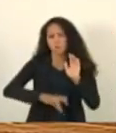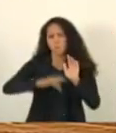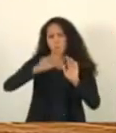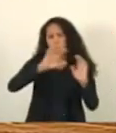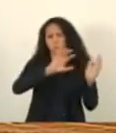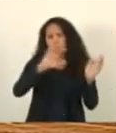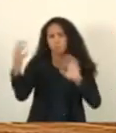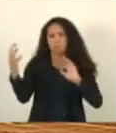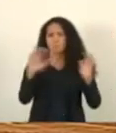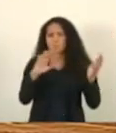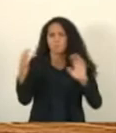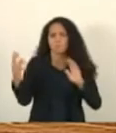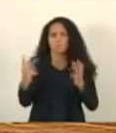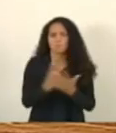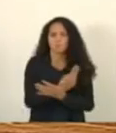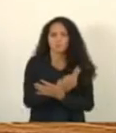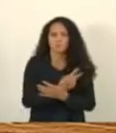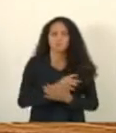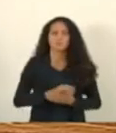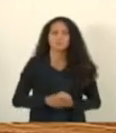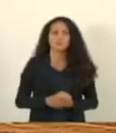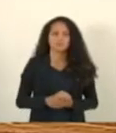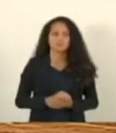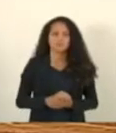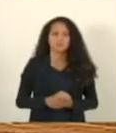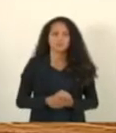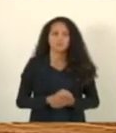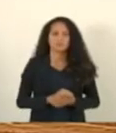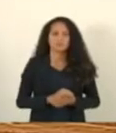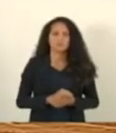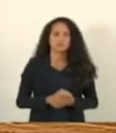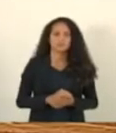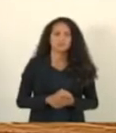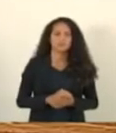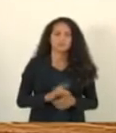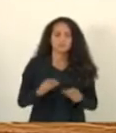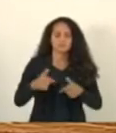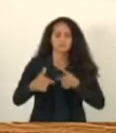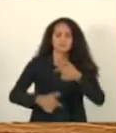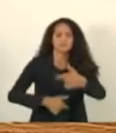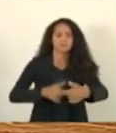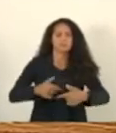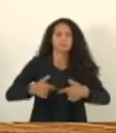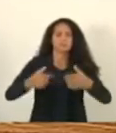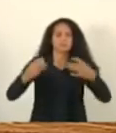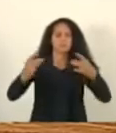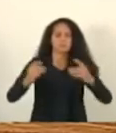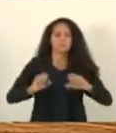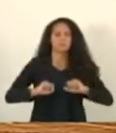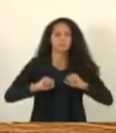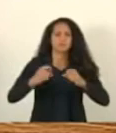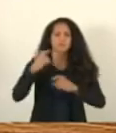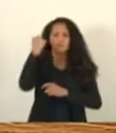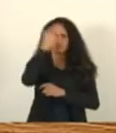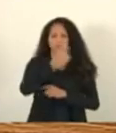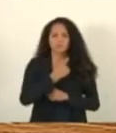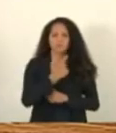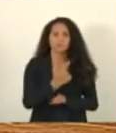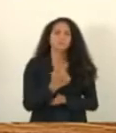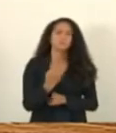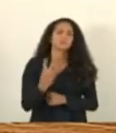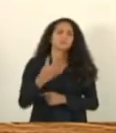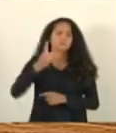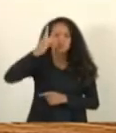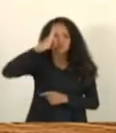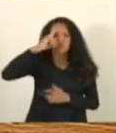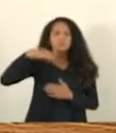que realiza com extrema eficiência 24 horas por dia. Todos os